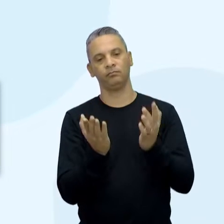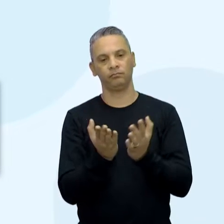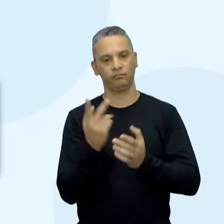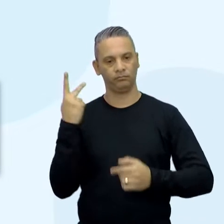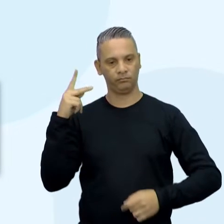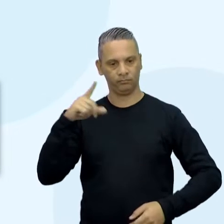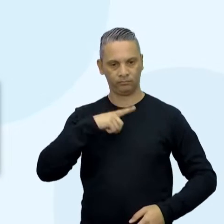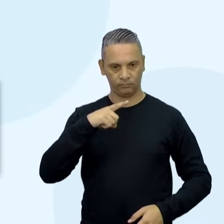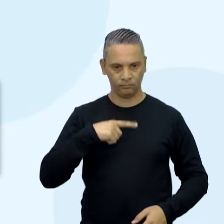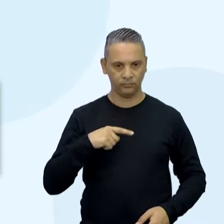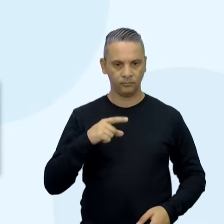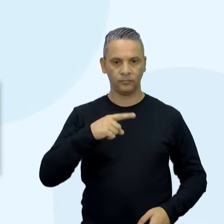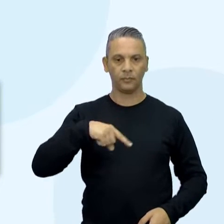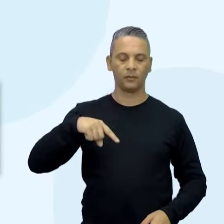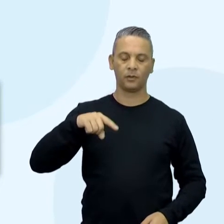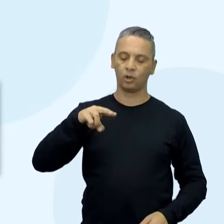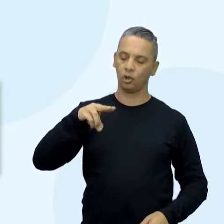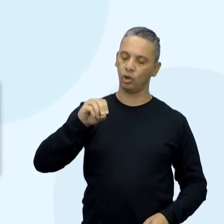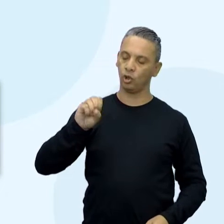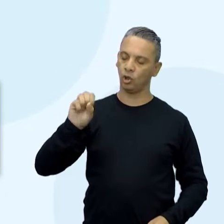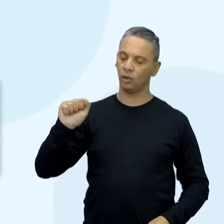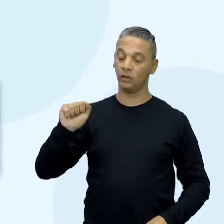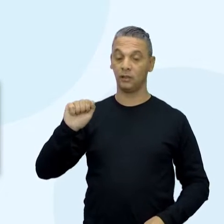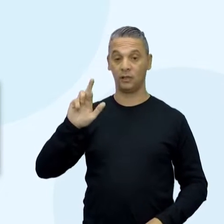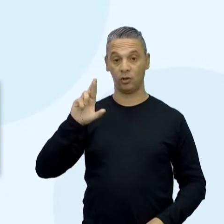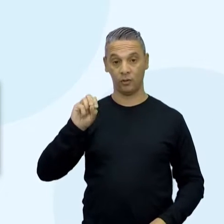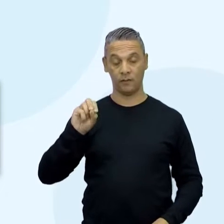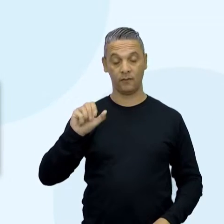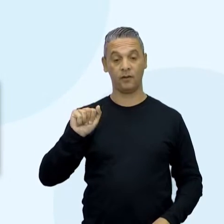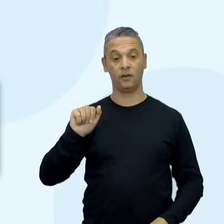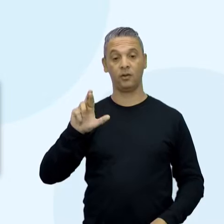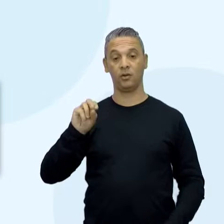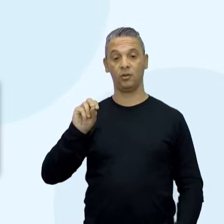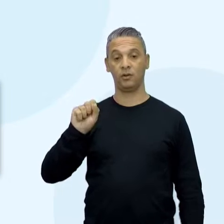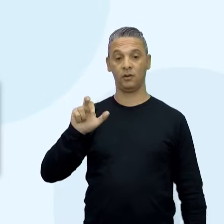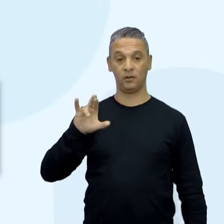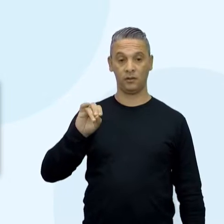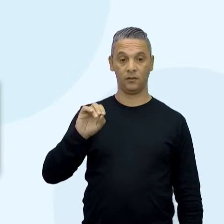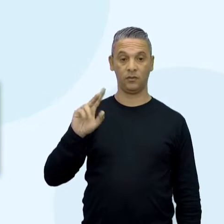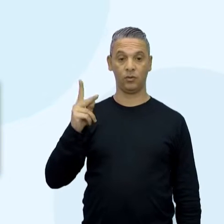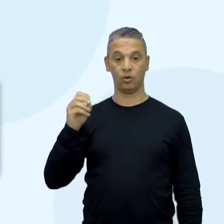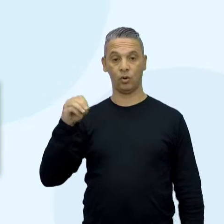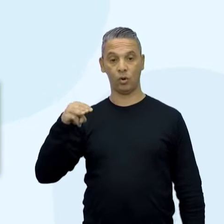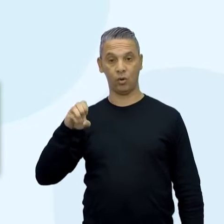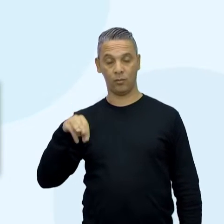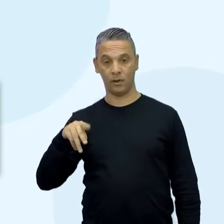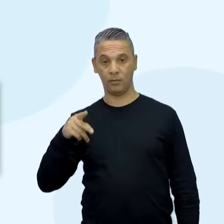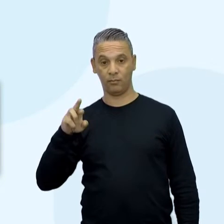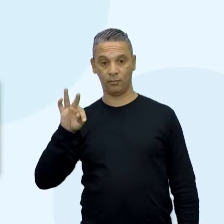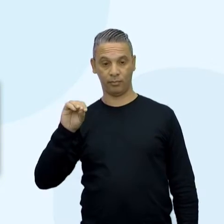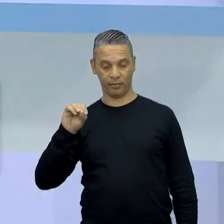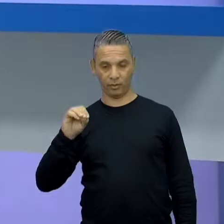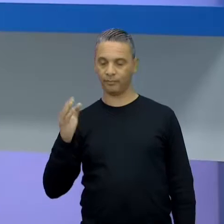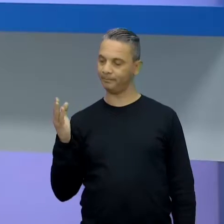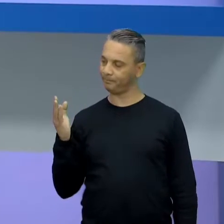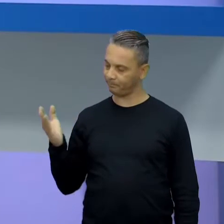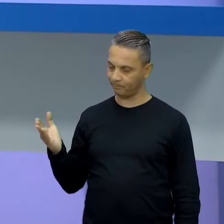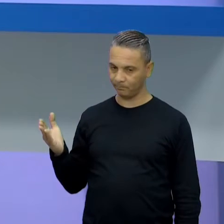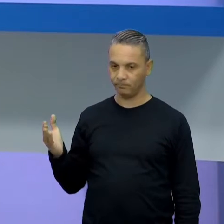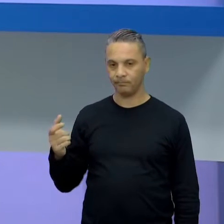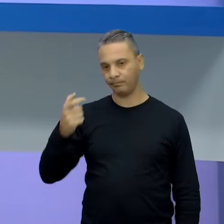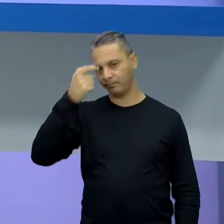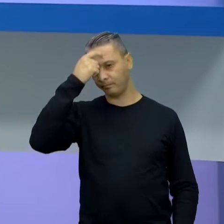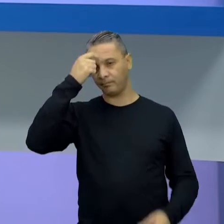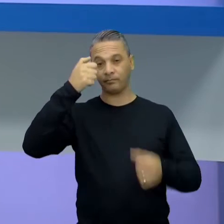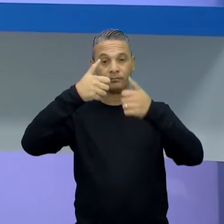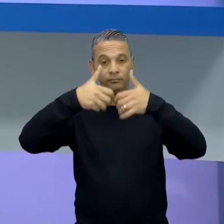Senhora do Rosário dos Homens Pretos, tá? Então a gente viu 2 mapas mentais bem interessantes, né?